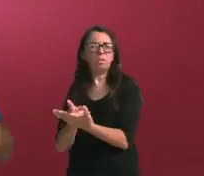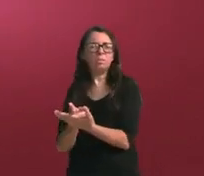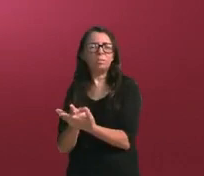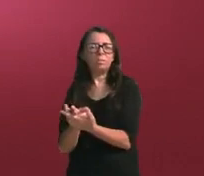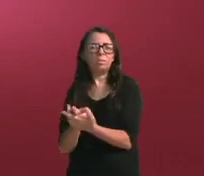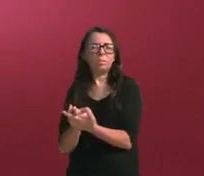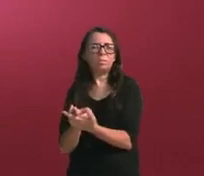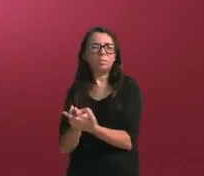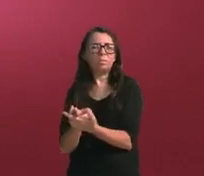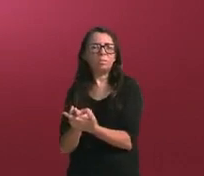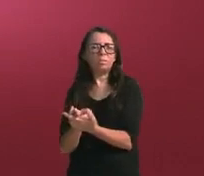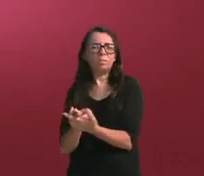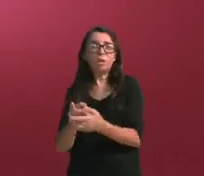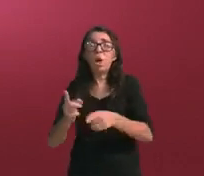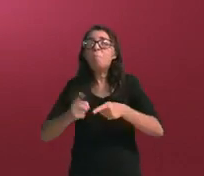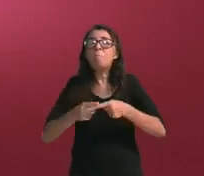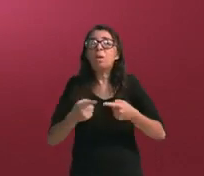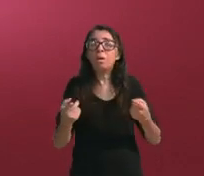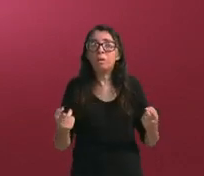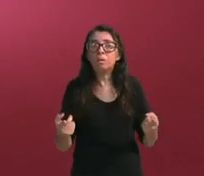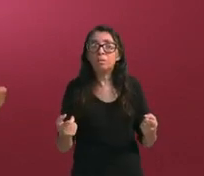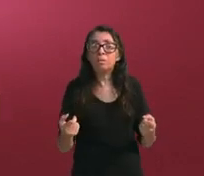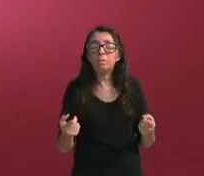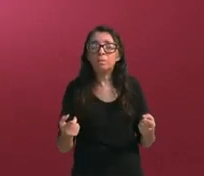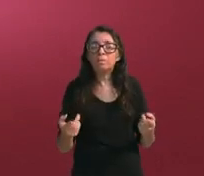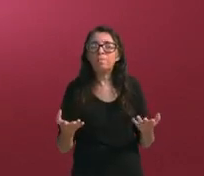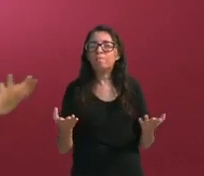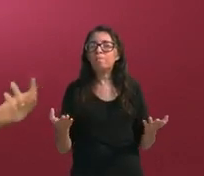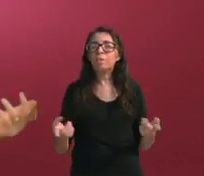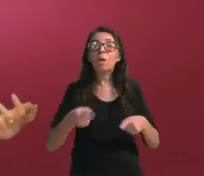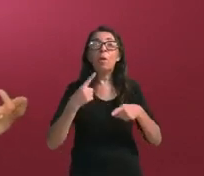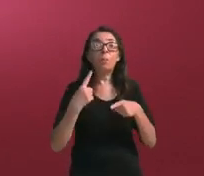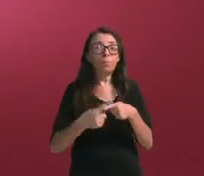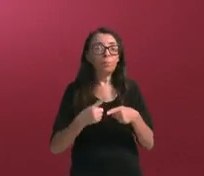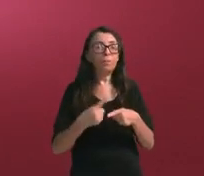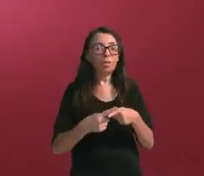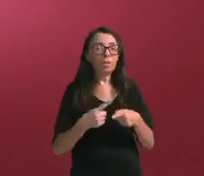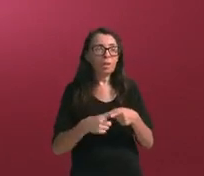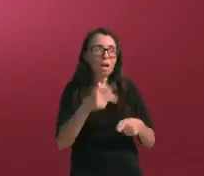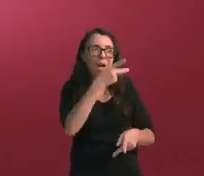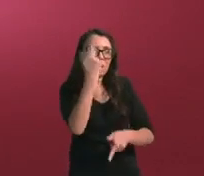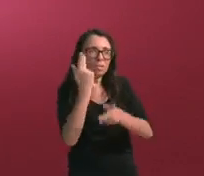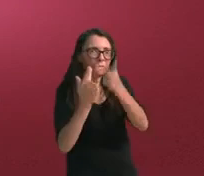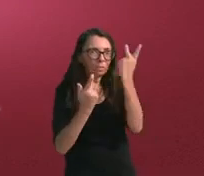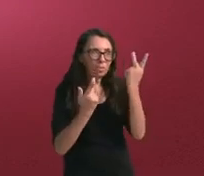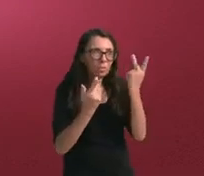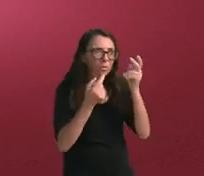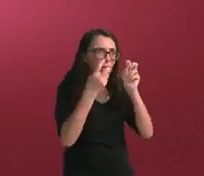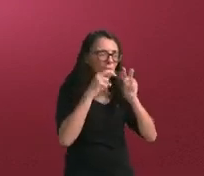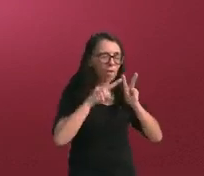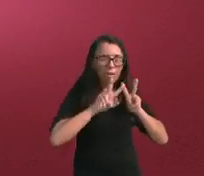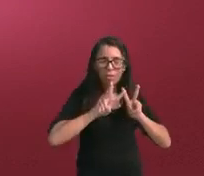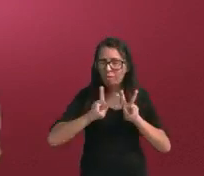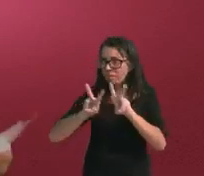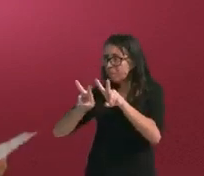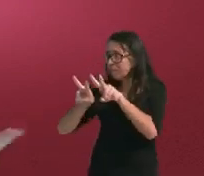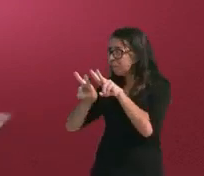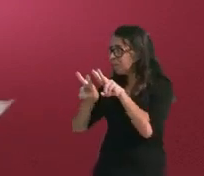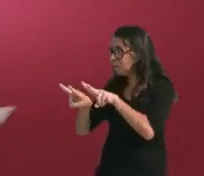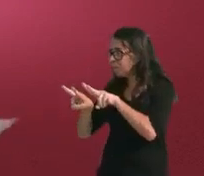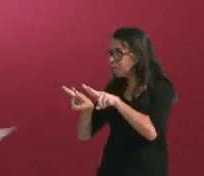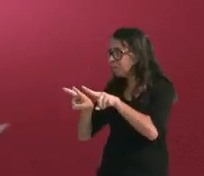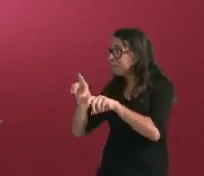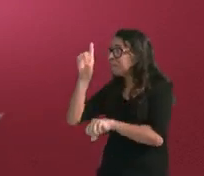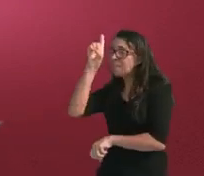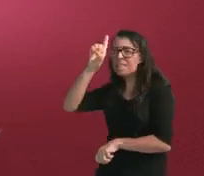passou por isso. Olha como que ela teve uma reação inacreditável. Quem que faz isso? E eu quero conhecer que Deus que